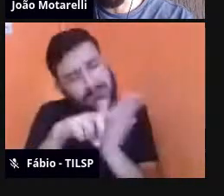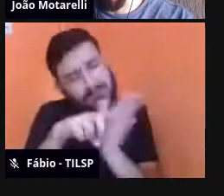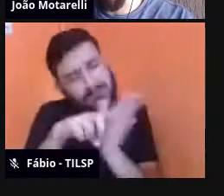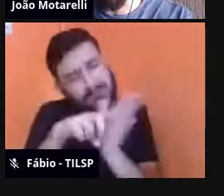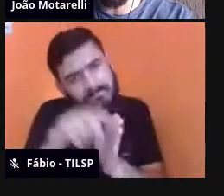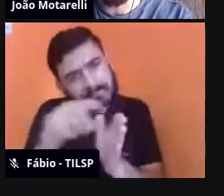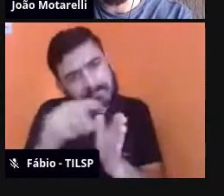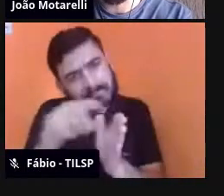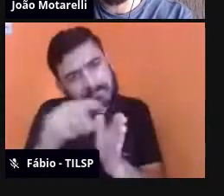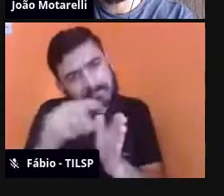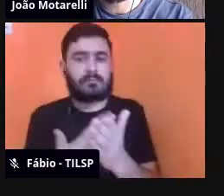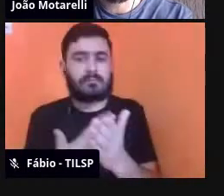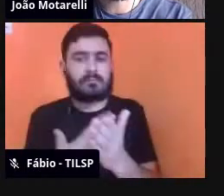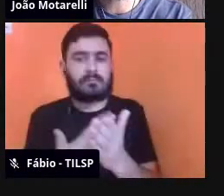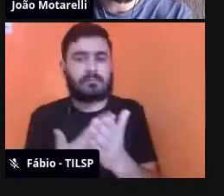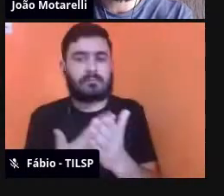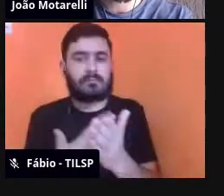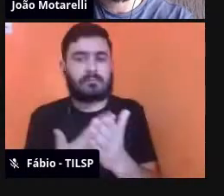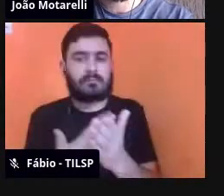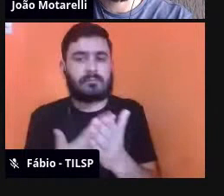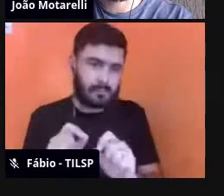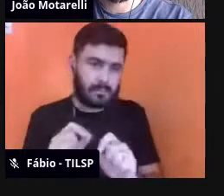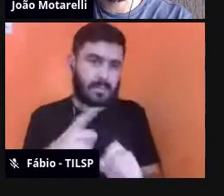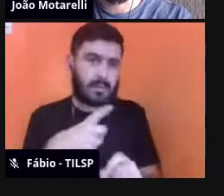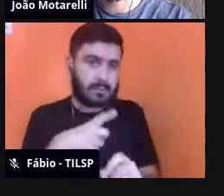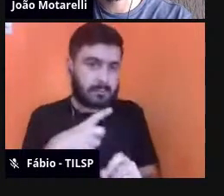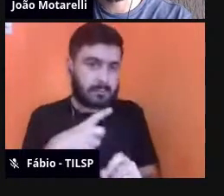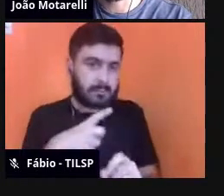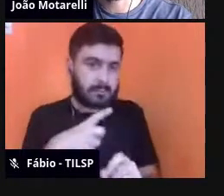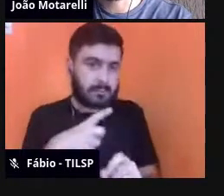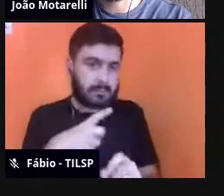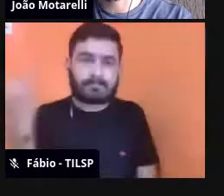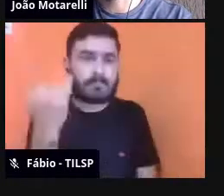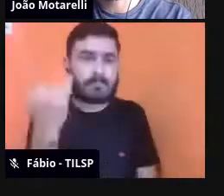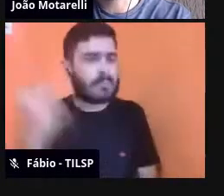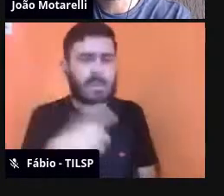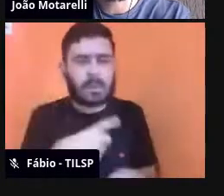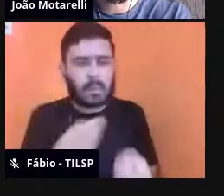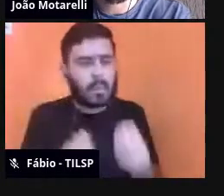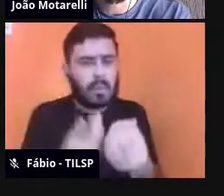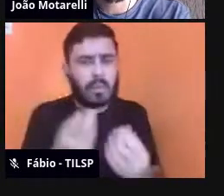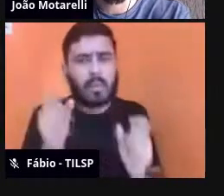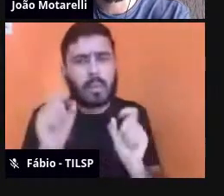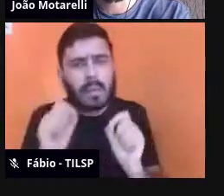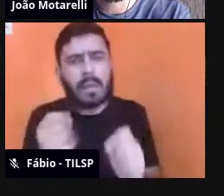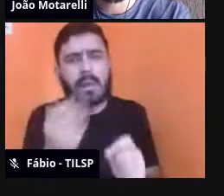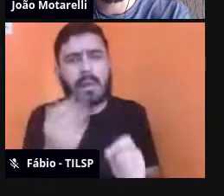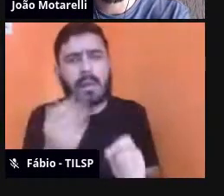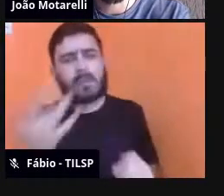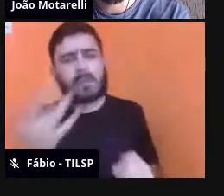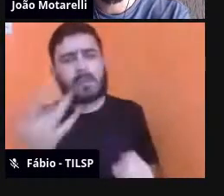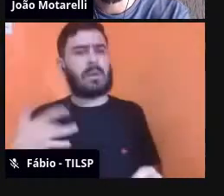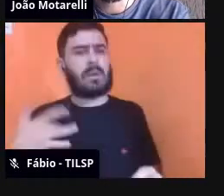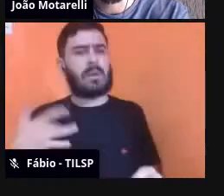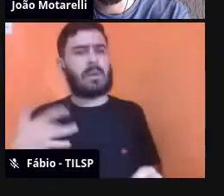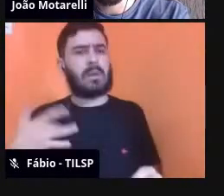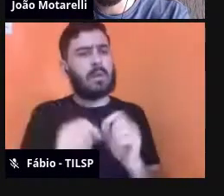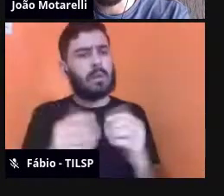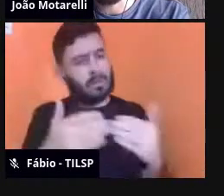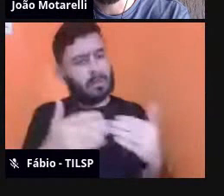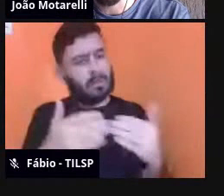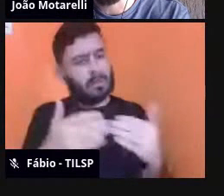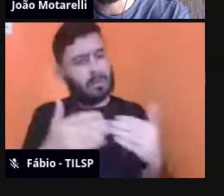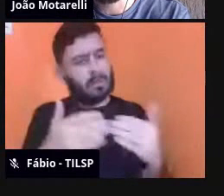justamente se torna fundamental a discussão do que é uma alimentação saudável e do que é ser saudável durante a formação profissional do nutricionista, por conta